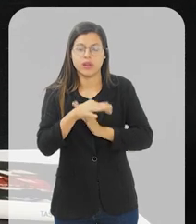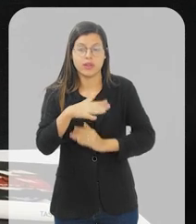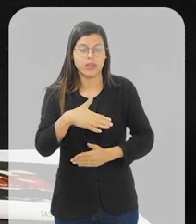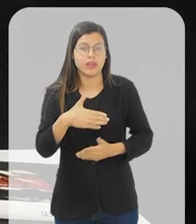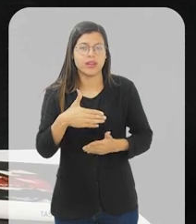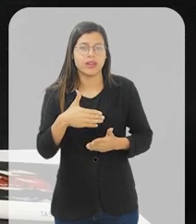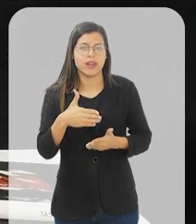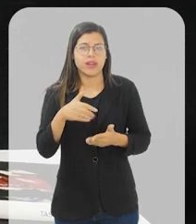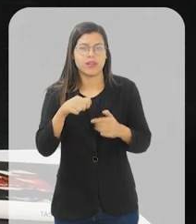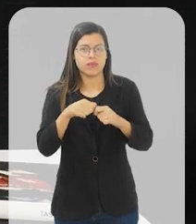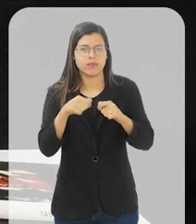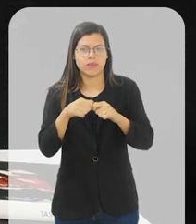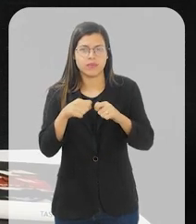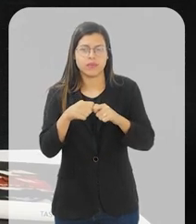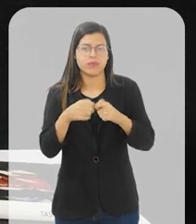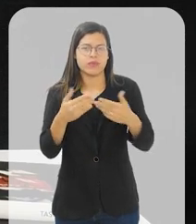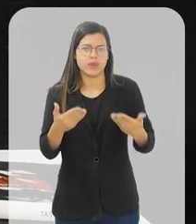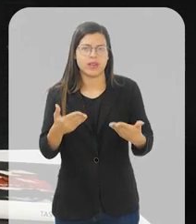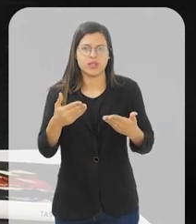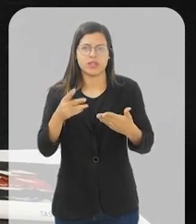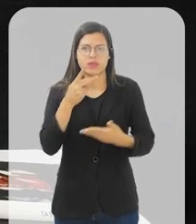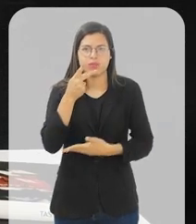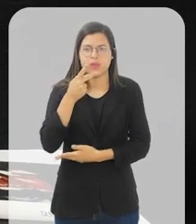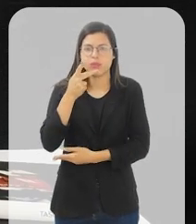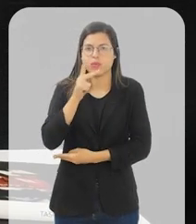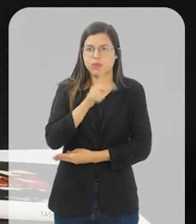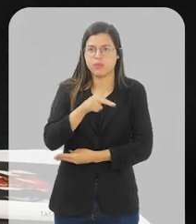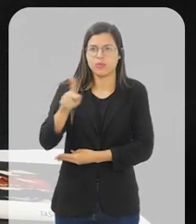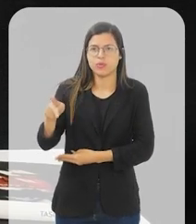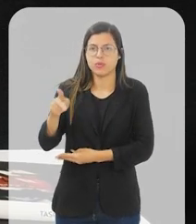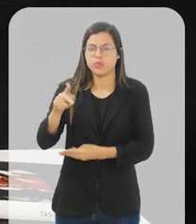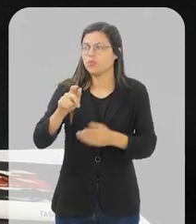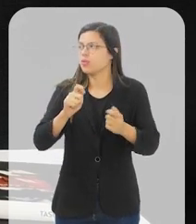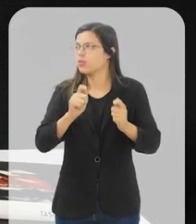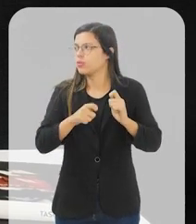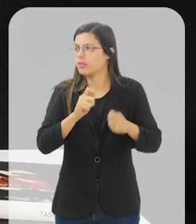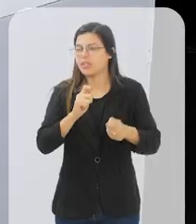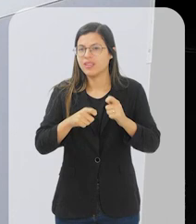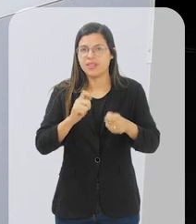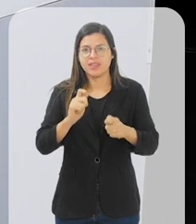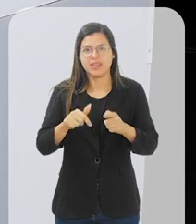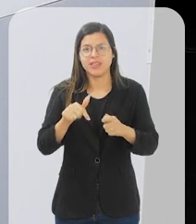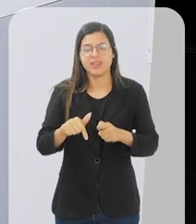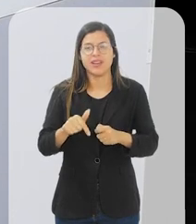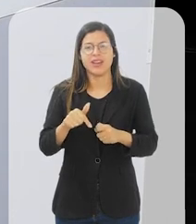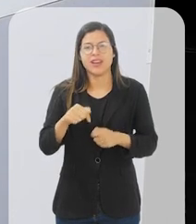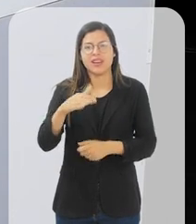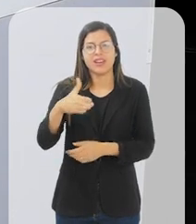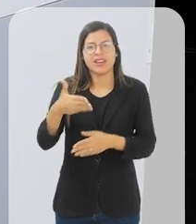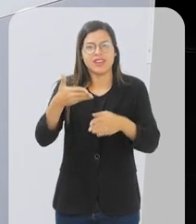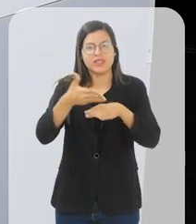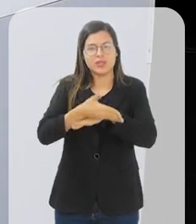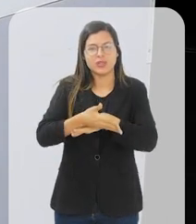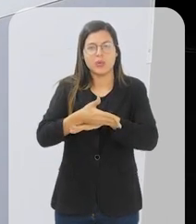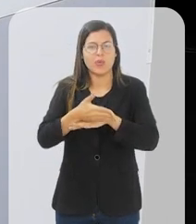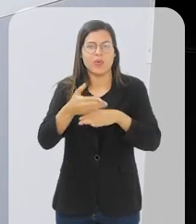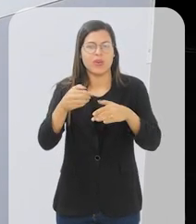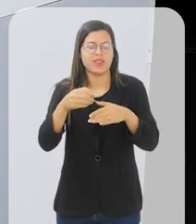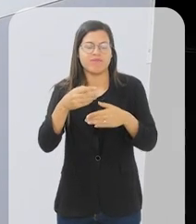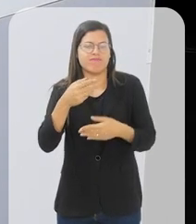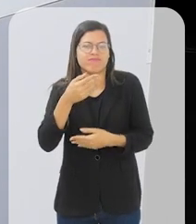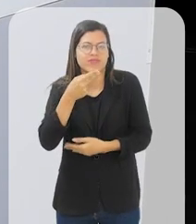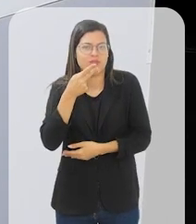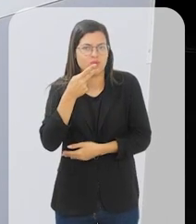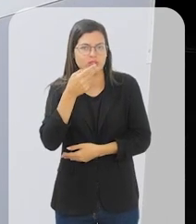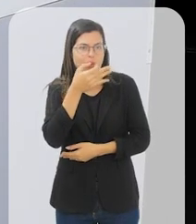chegou e falou, você vai ser o mestre de bateria da Unidos do Viradouro? Como é que funciona? Quem chegou e te deu essa grande